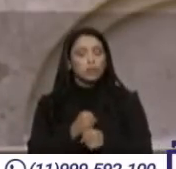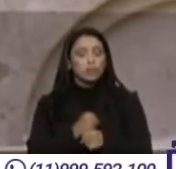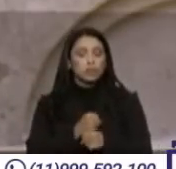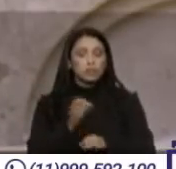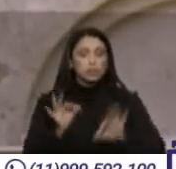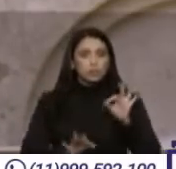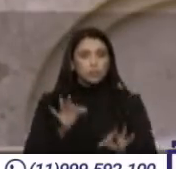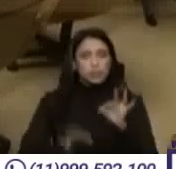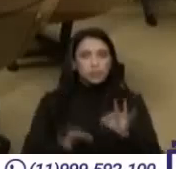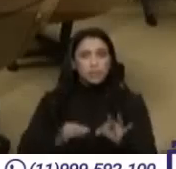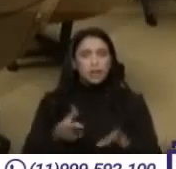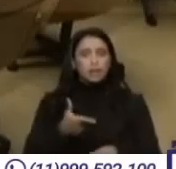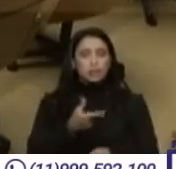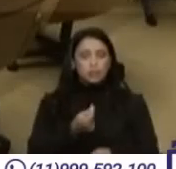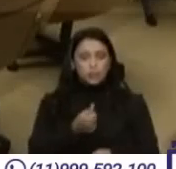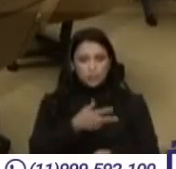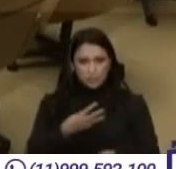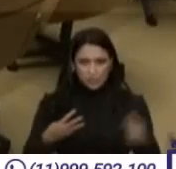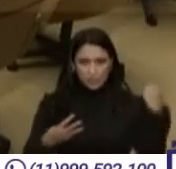2023.